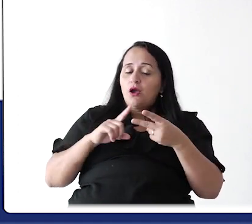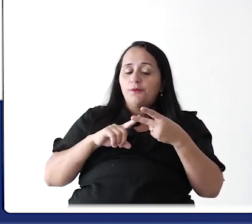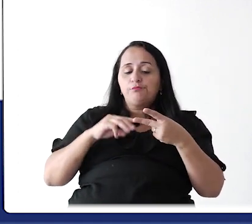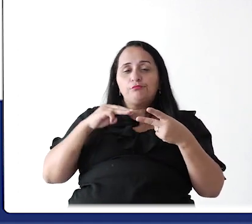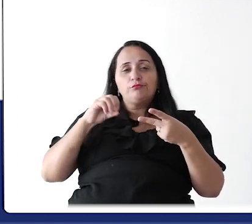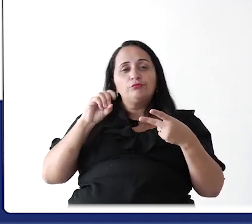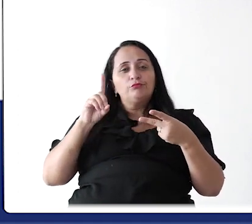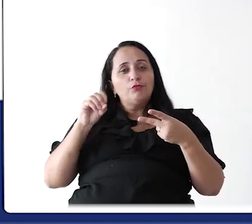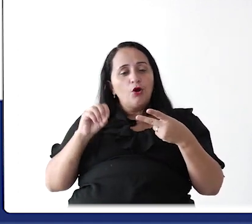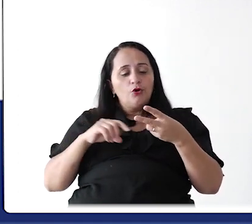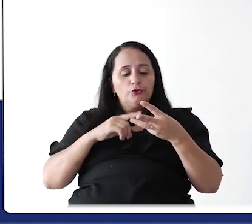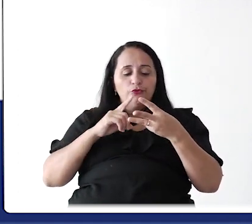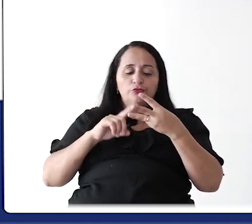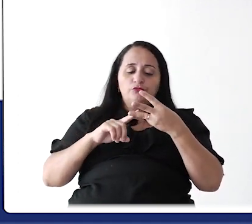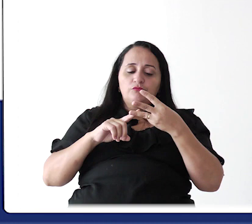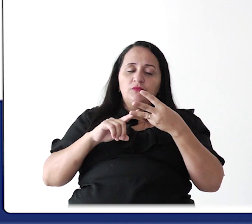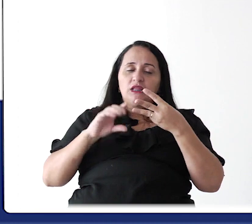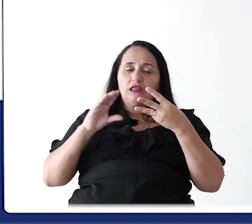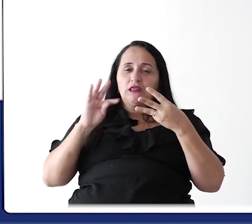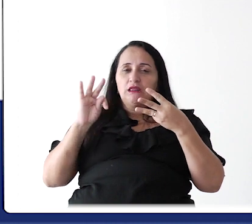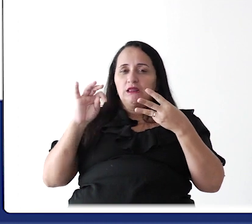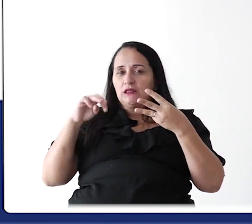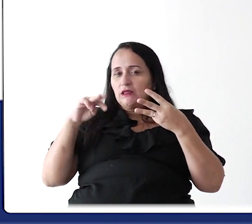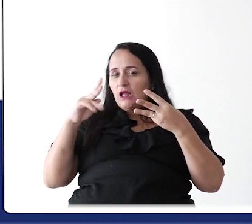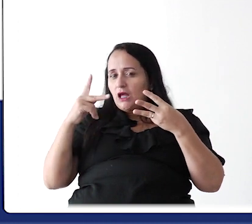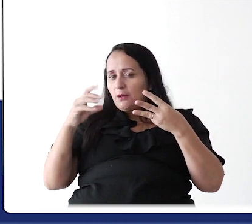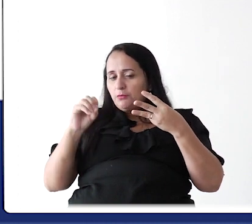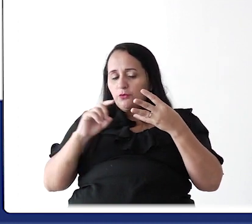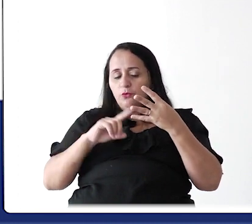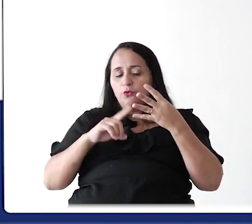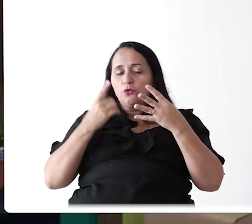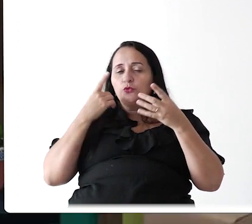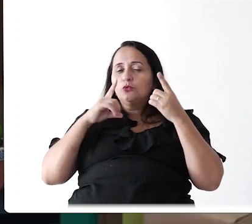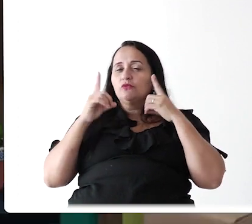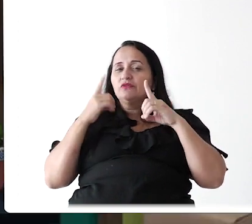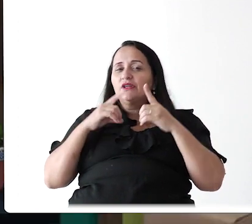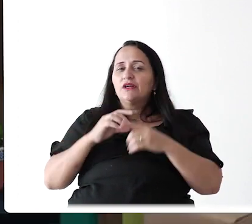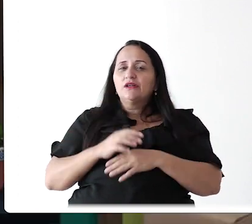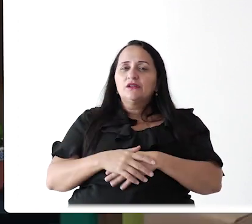C, tempo. Ou letra D, uma dúvida,